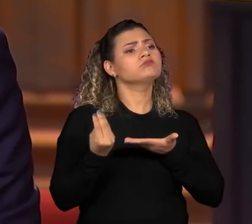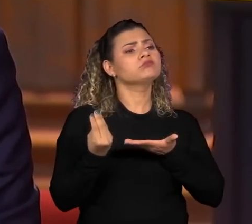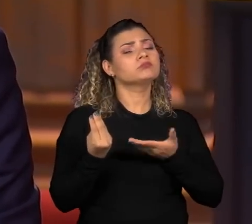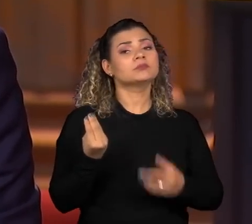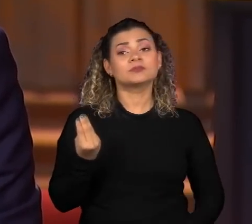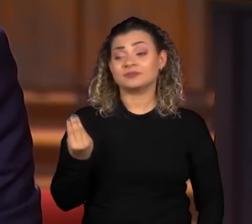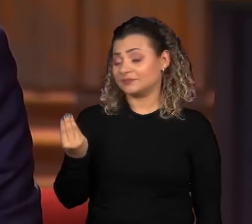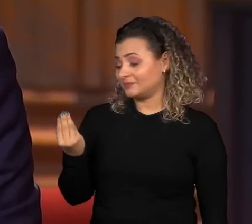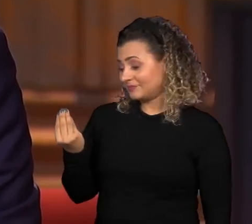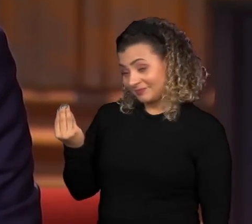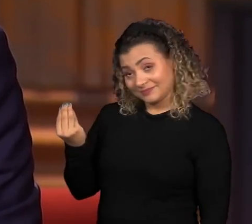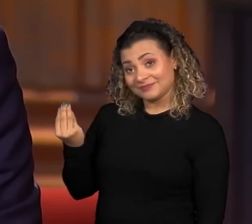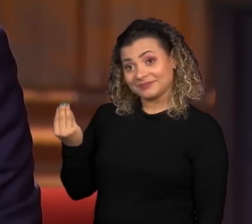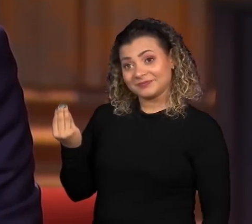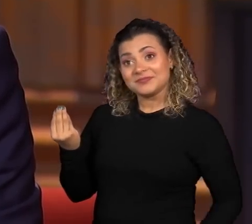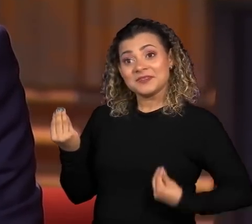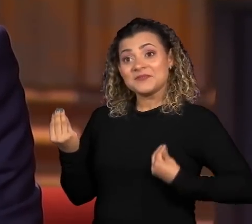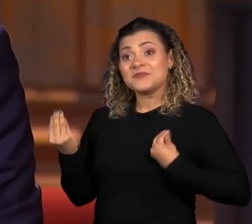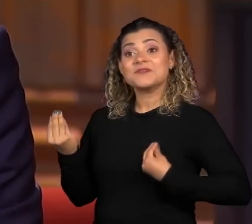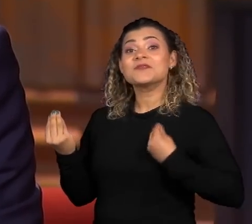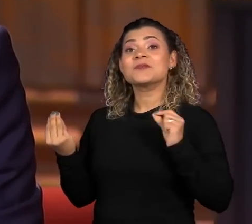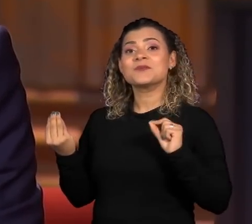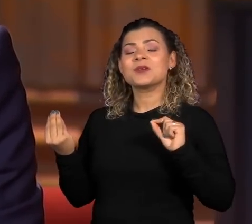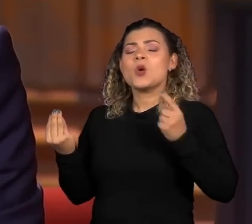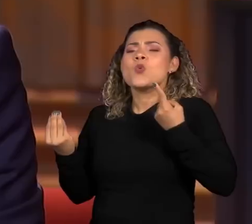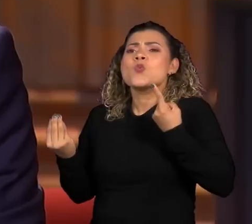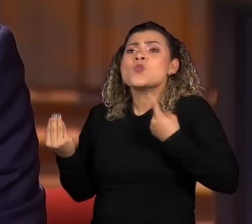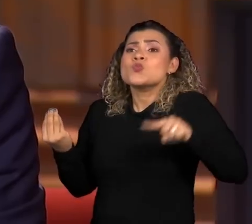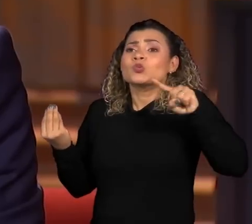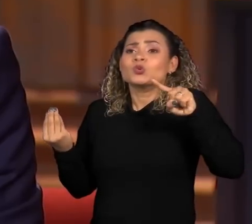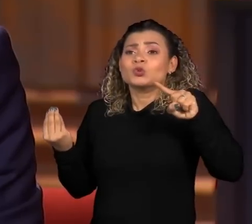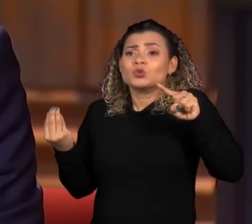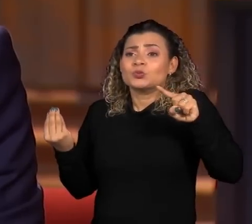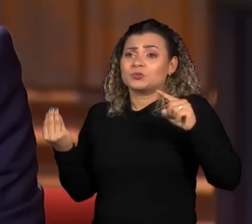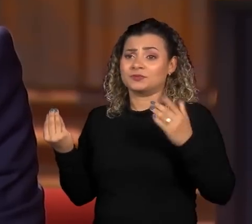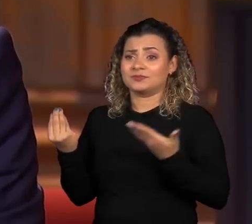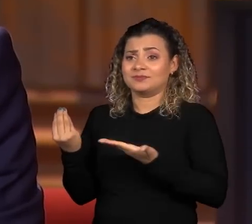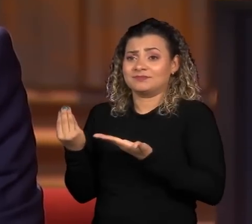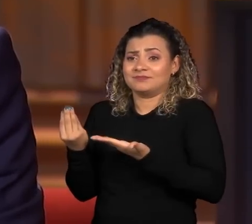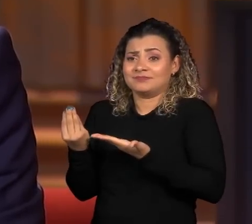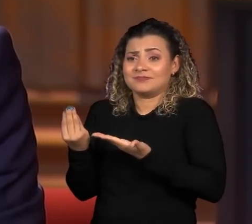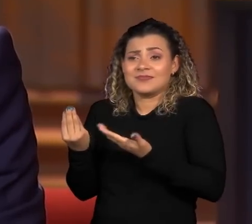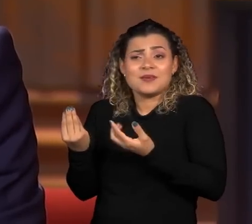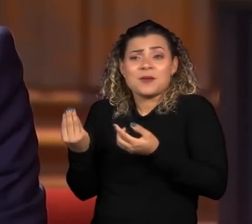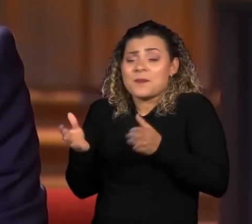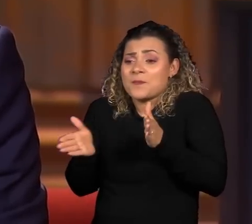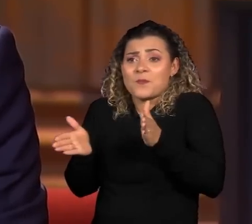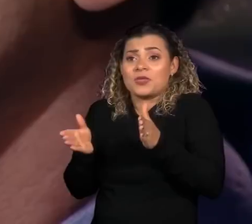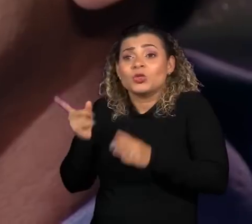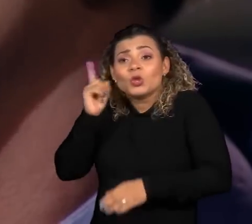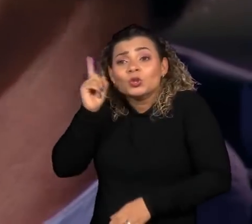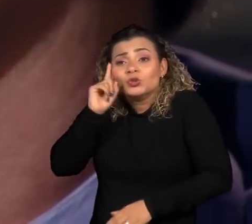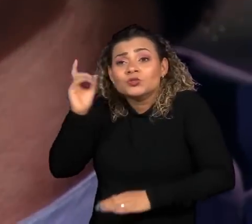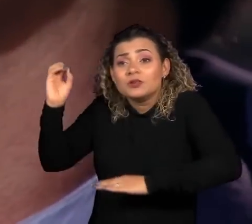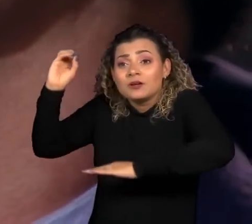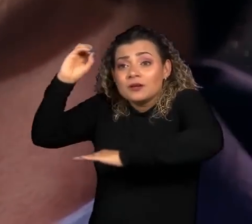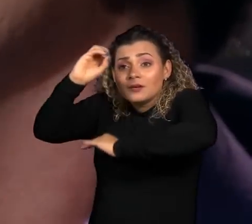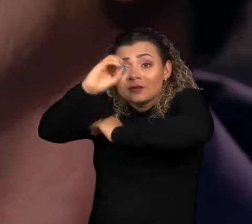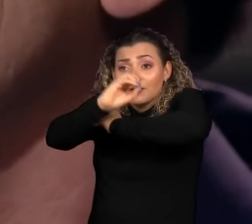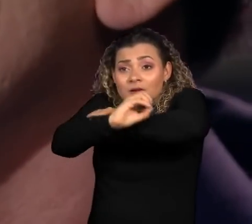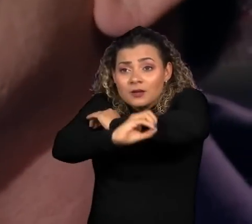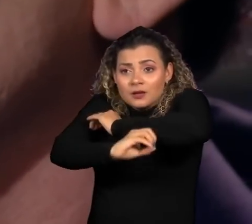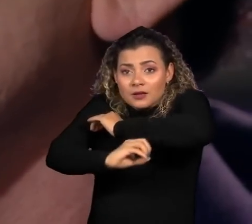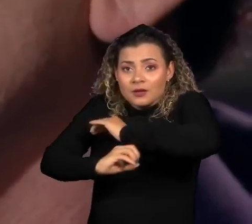é você viver cada instante como se fosse o último. Lembrando que no final de cada dia, você vai ter que fazer as